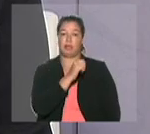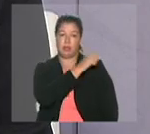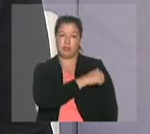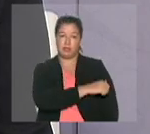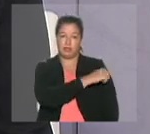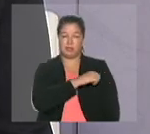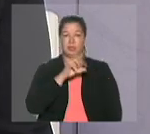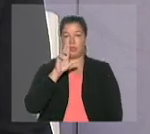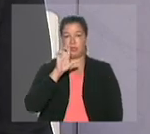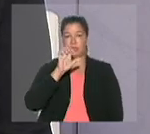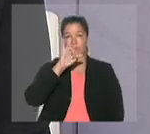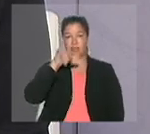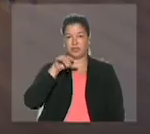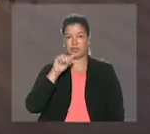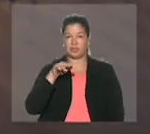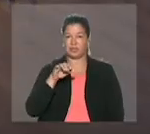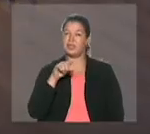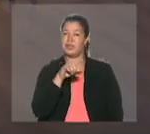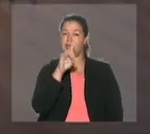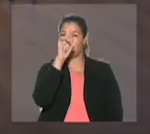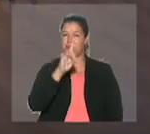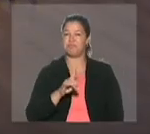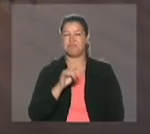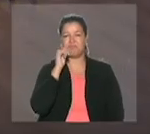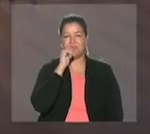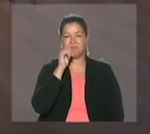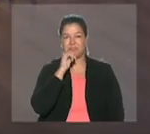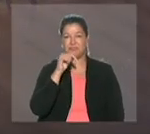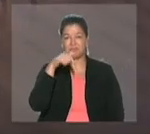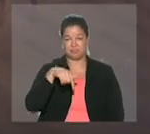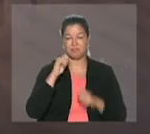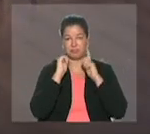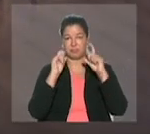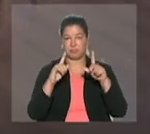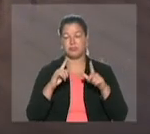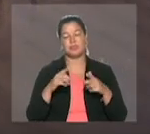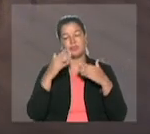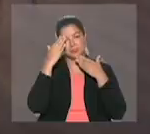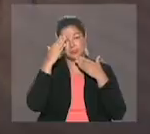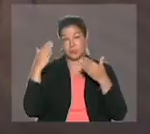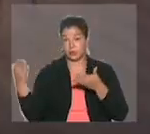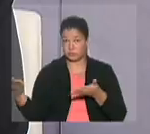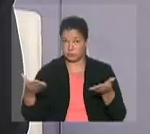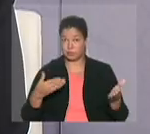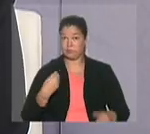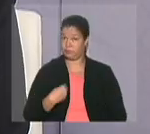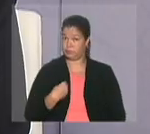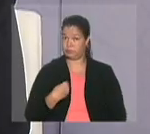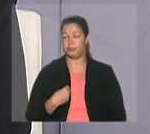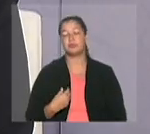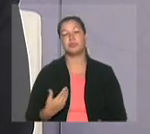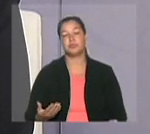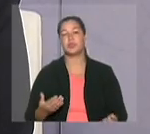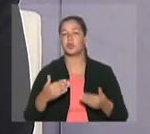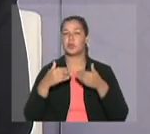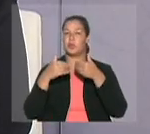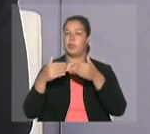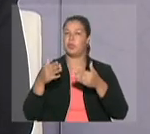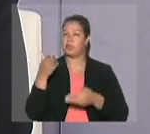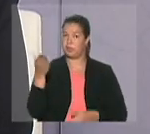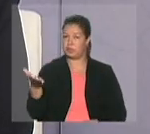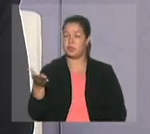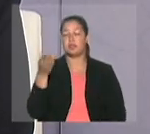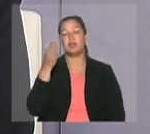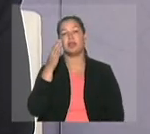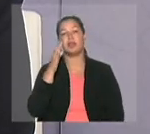dos Direitos da Mulher da Alerj. Muito obrigada pela participação de vocês no Toda Mulher. Cláudia, eu vou começar com você, já que você faz parte